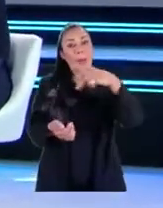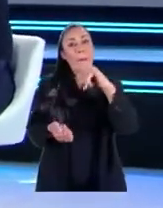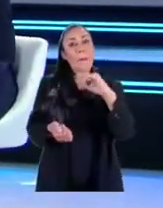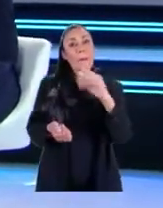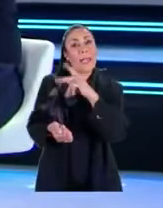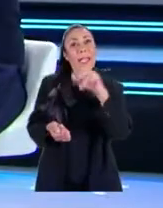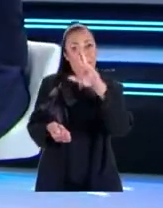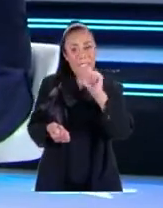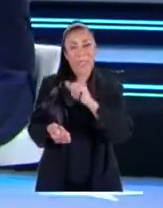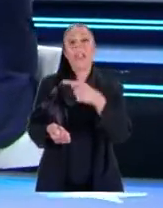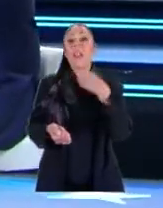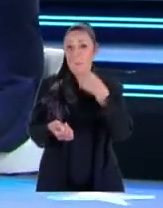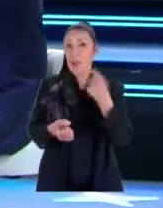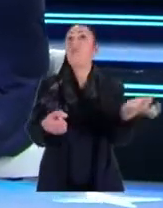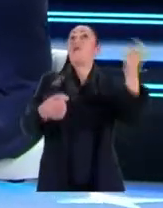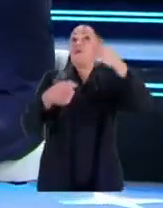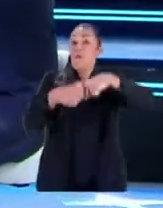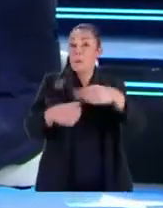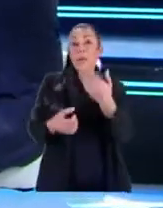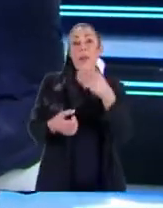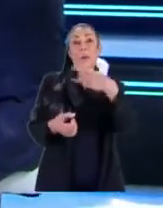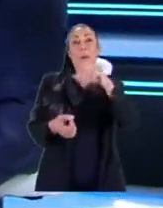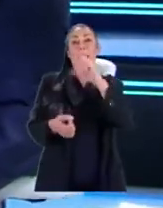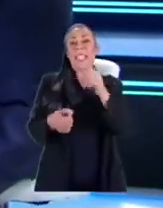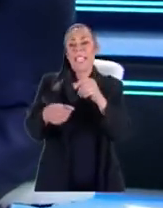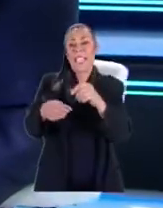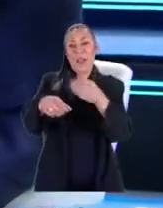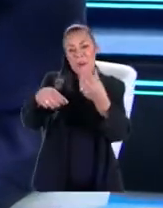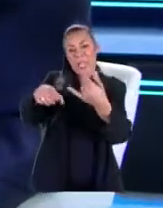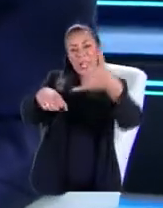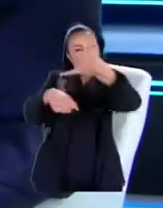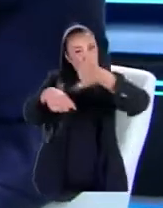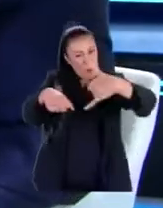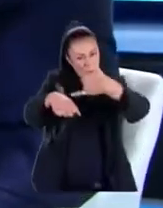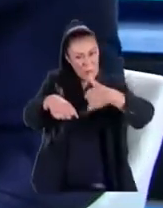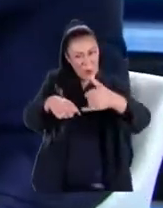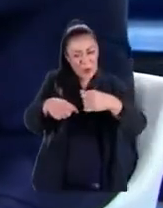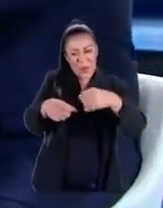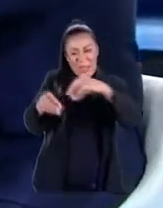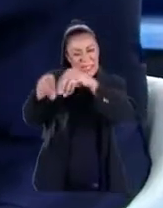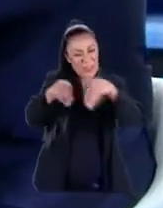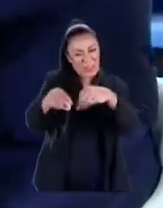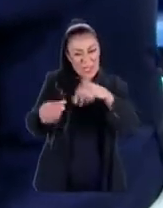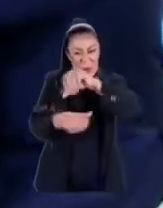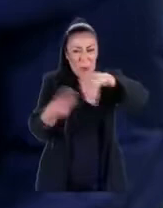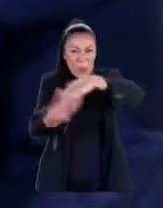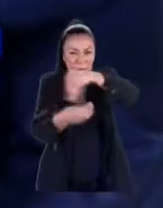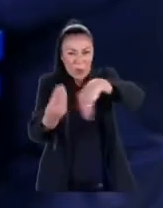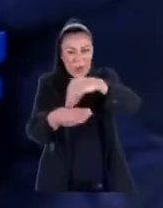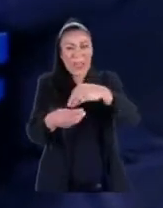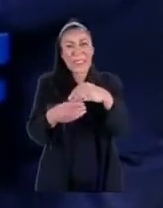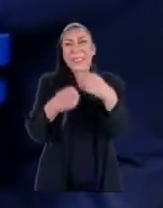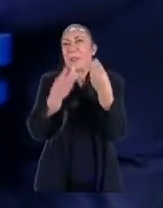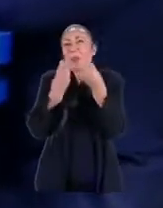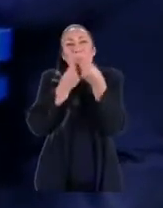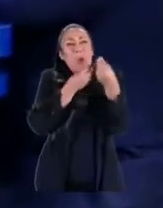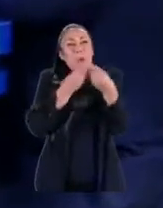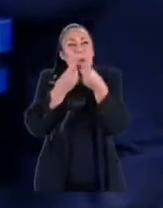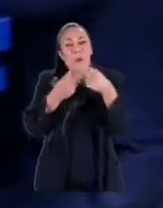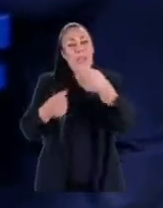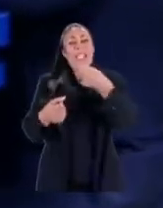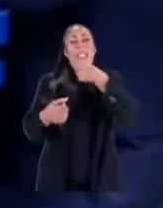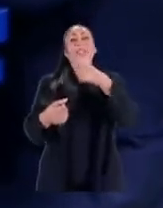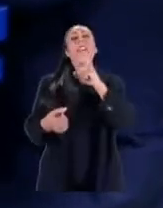voltar a comer picanha. Sabe aquela parte com aquela gordurazinha passada na farinha? A gente mastigar aquilo, tomar uma cervejinha